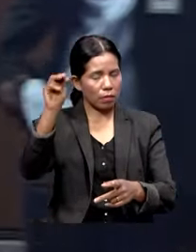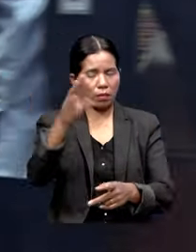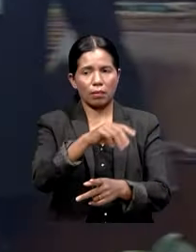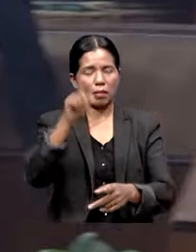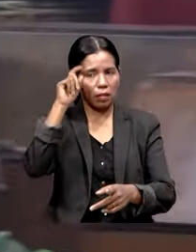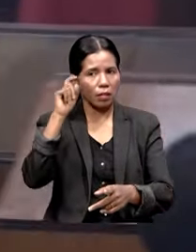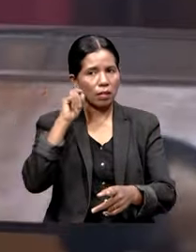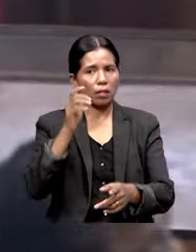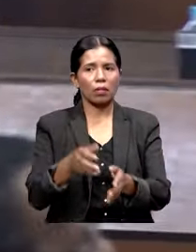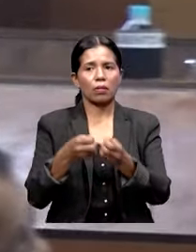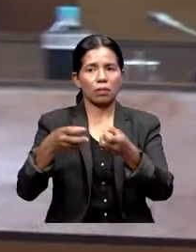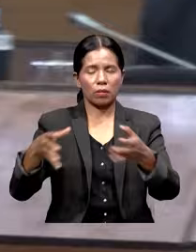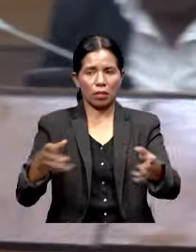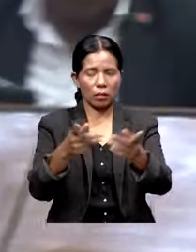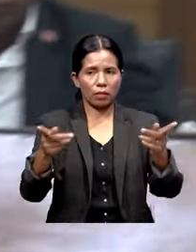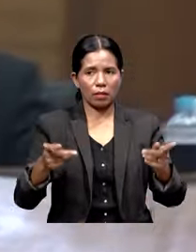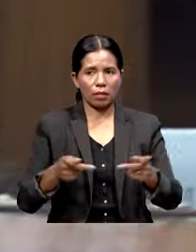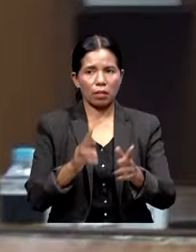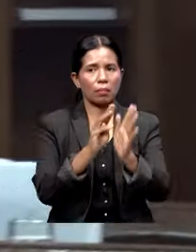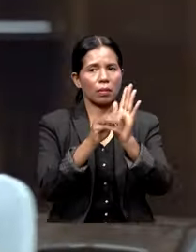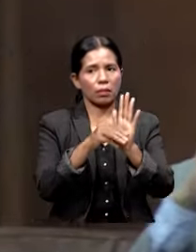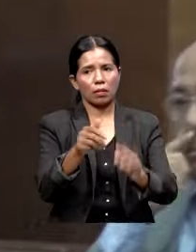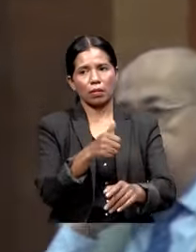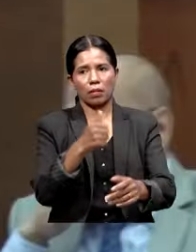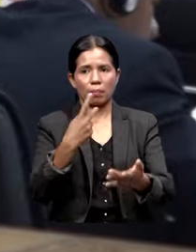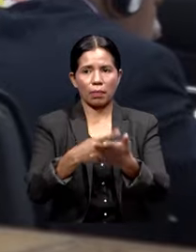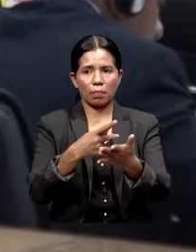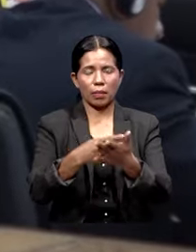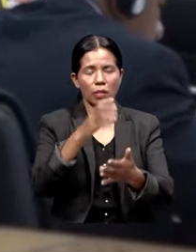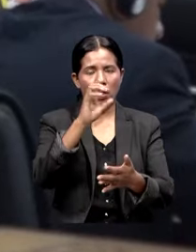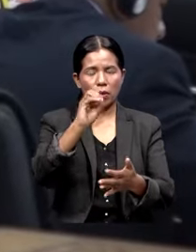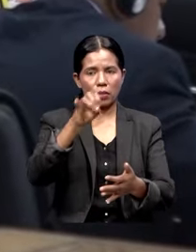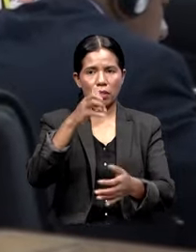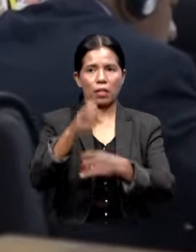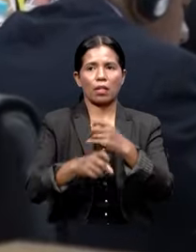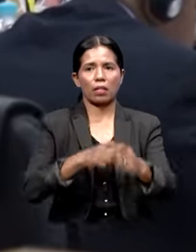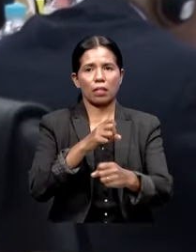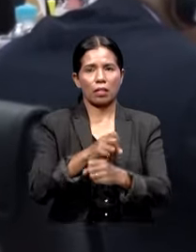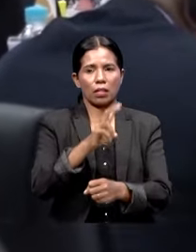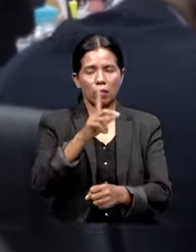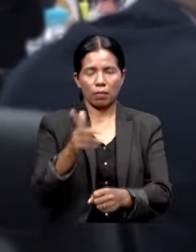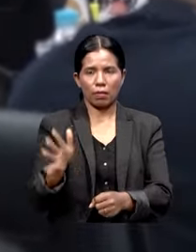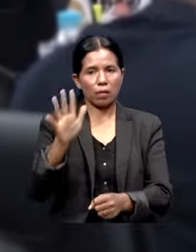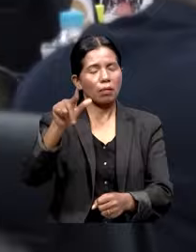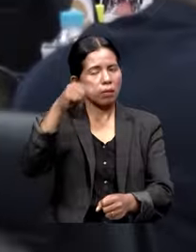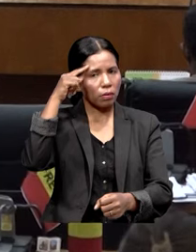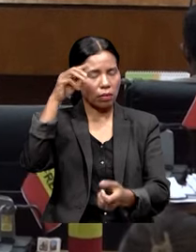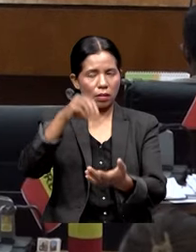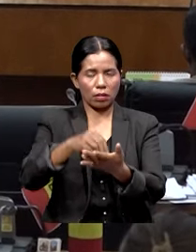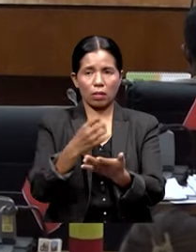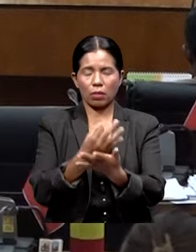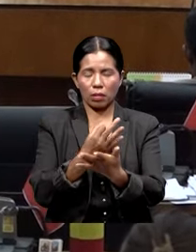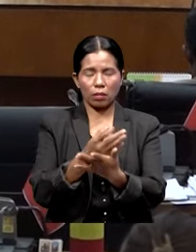Guzmão Moça Rússia que ela Fatin ia minuto balo. Proposta de orçamento geral do Estado Tina Rihonruaron Luiz Lima, o governo propõe um